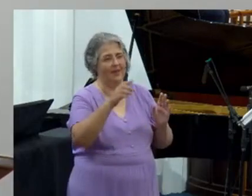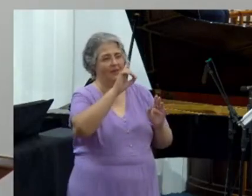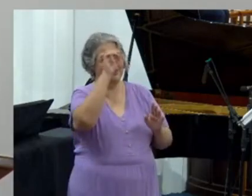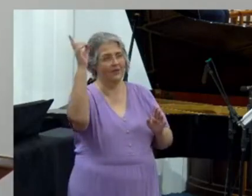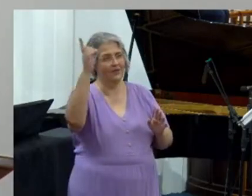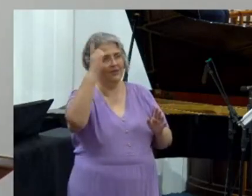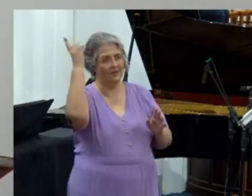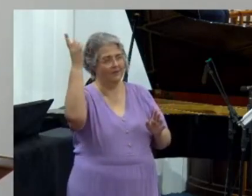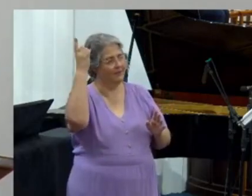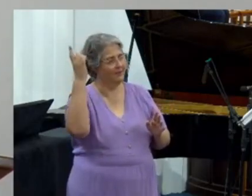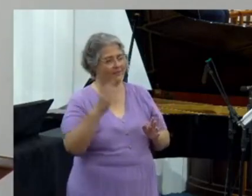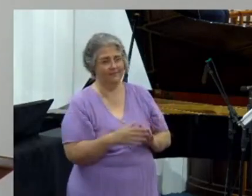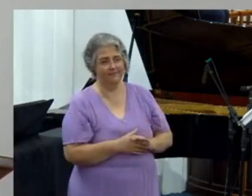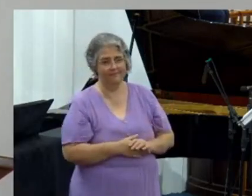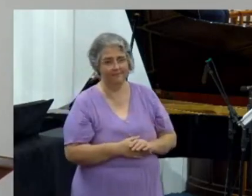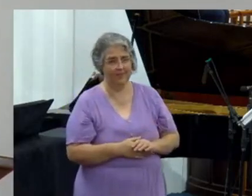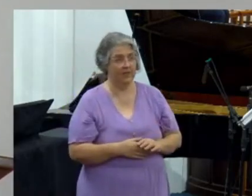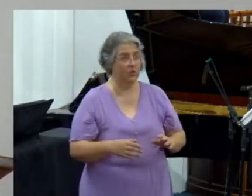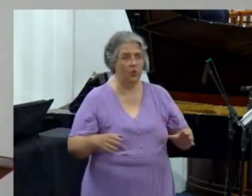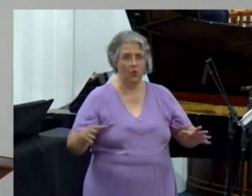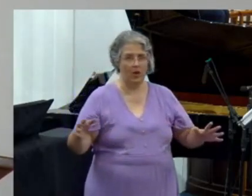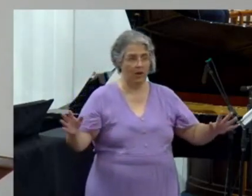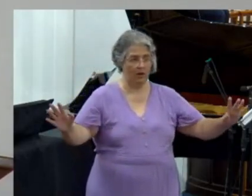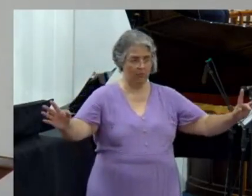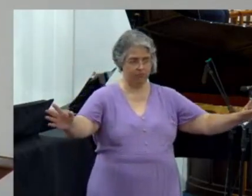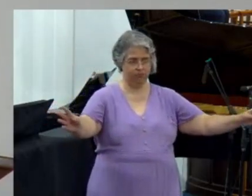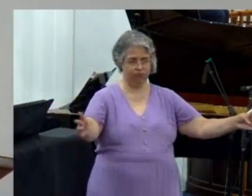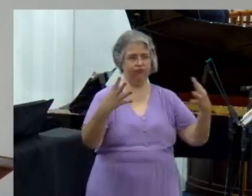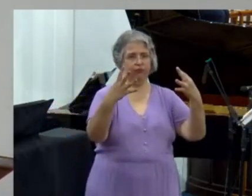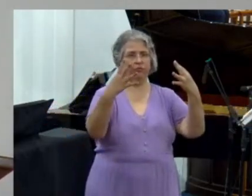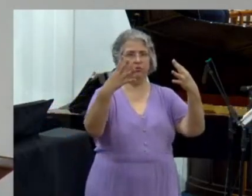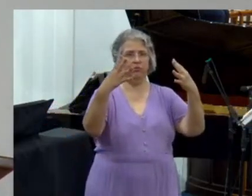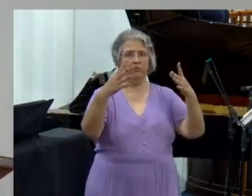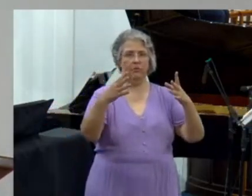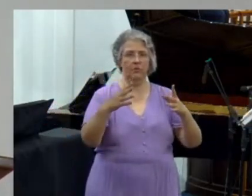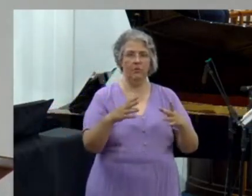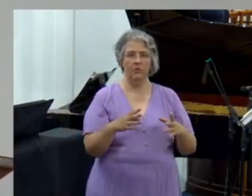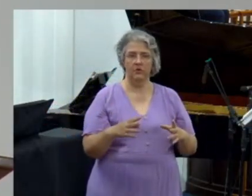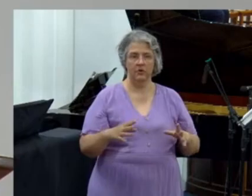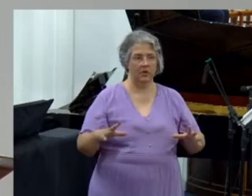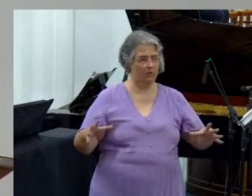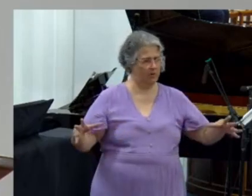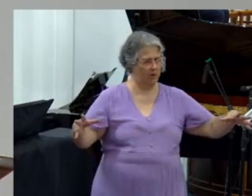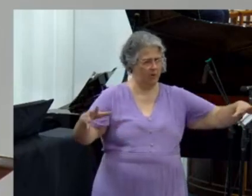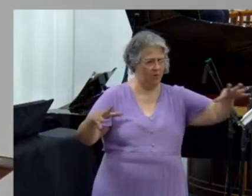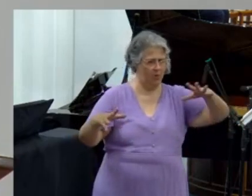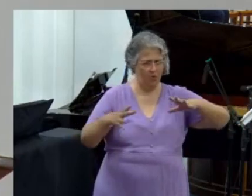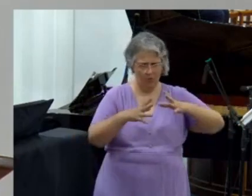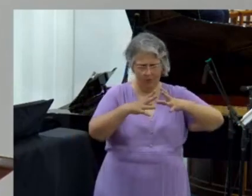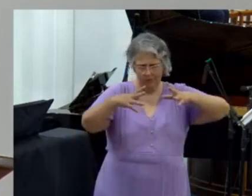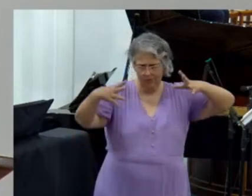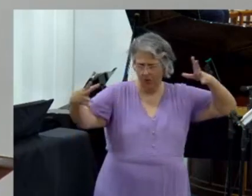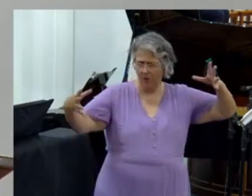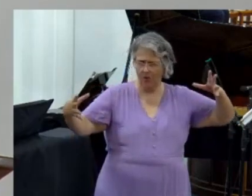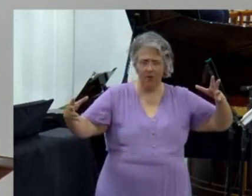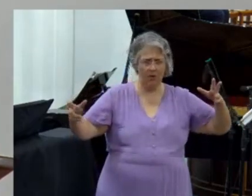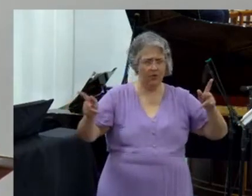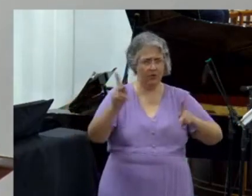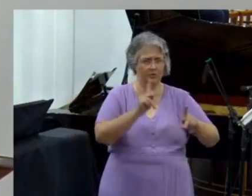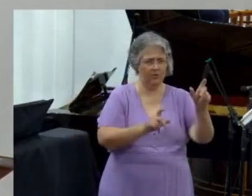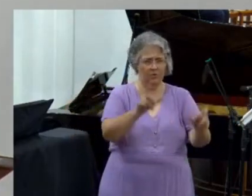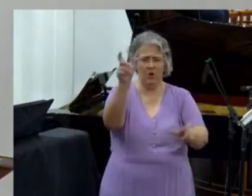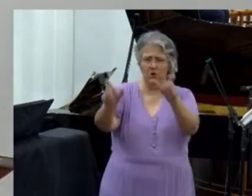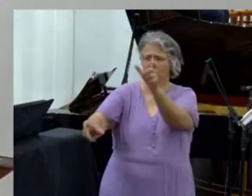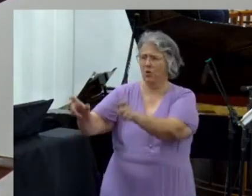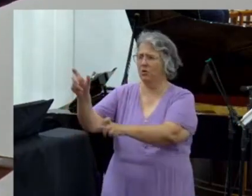Não é a multidão, como eu mencionei. Não é aquele grande conjunto de pessoas que estava